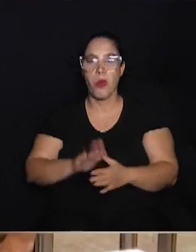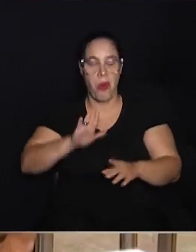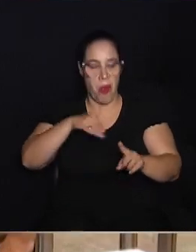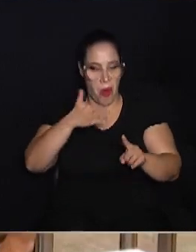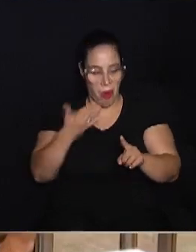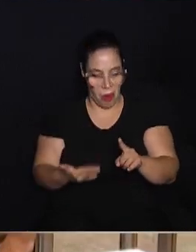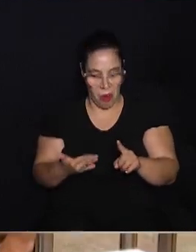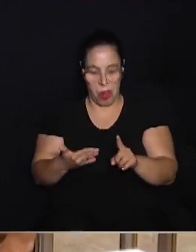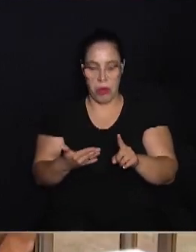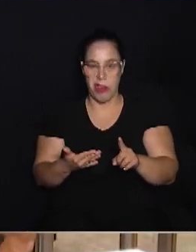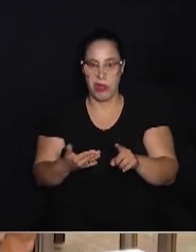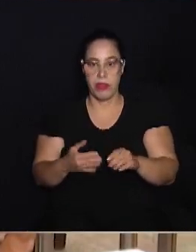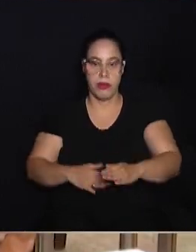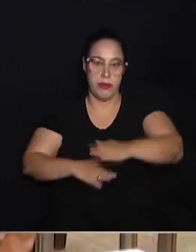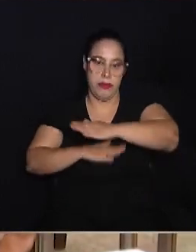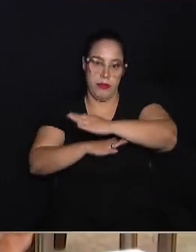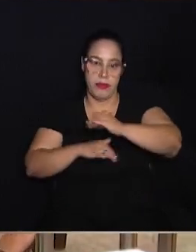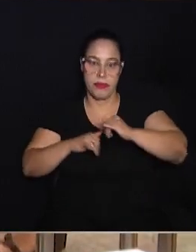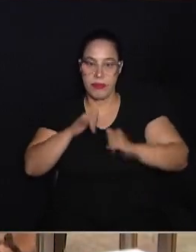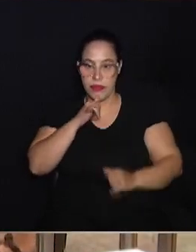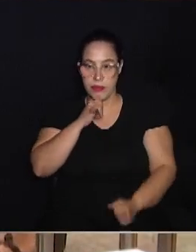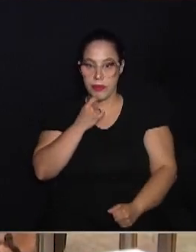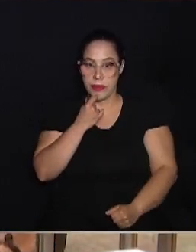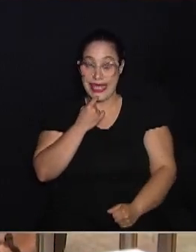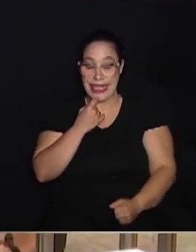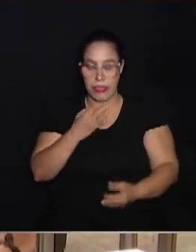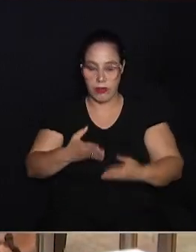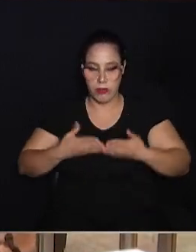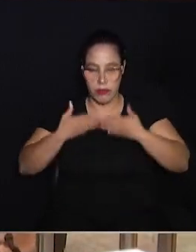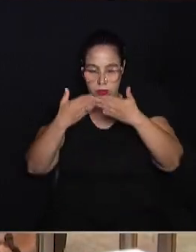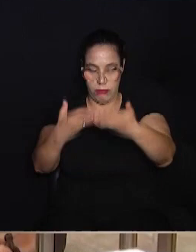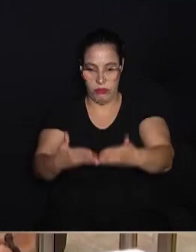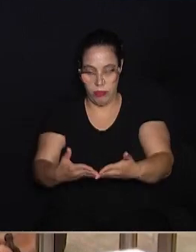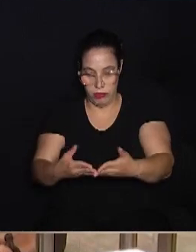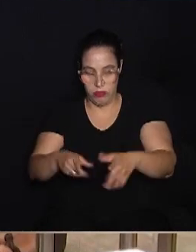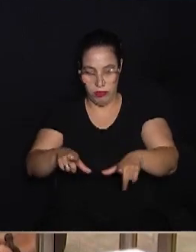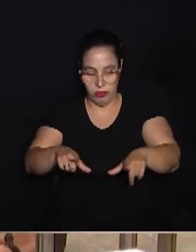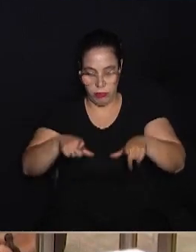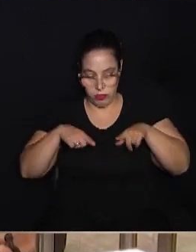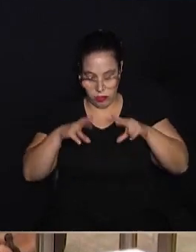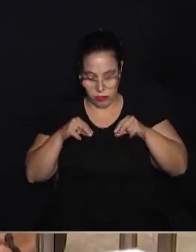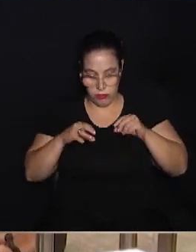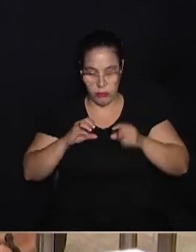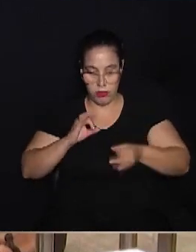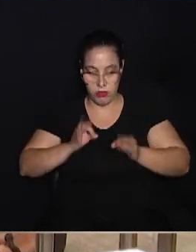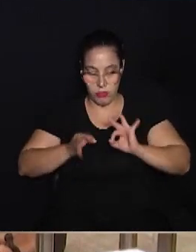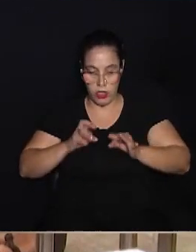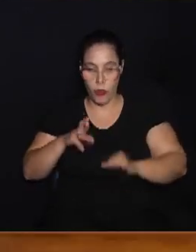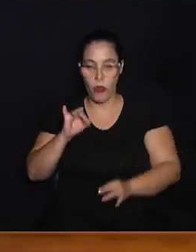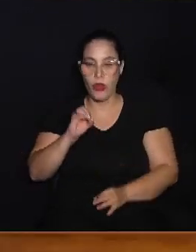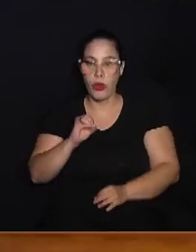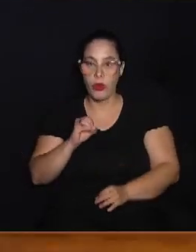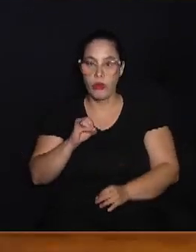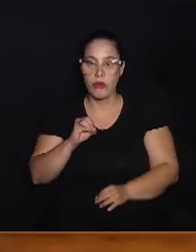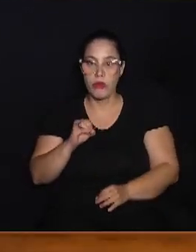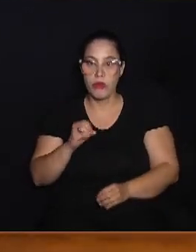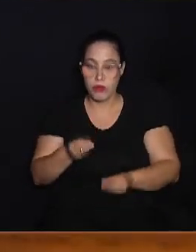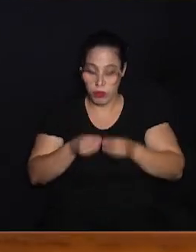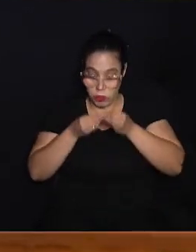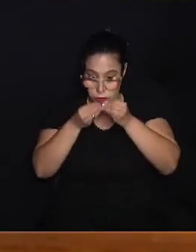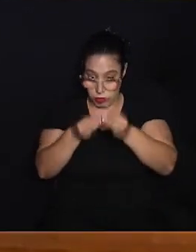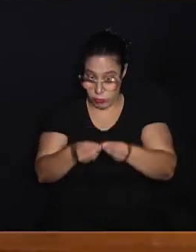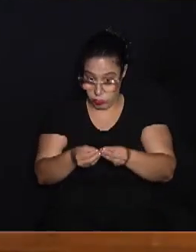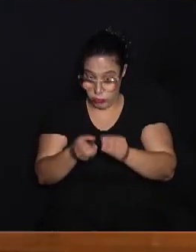em prestigiada sessão solene a Câmara Municipal de Campinas concedeu o diploma de mérito jurídico euvino Silva Filho